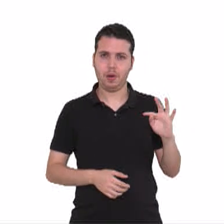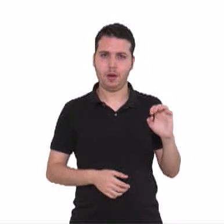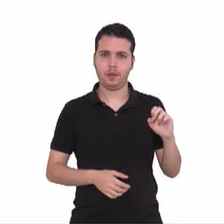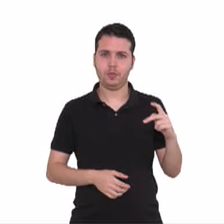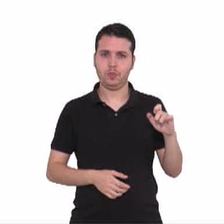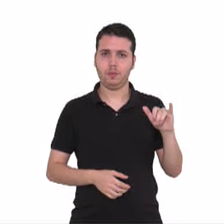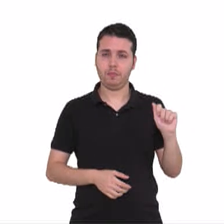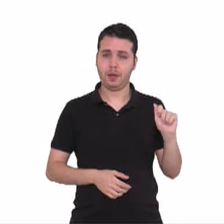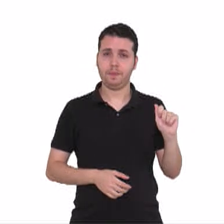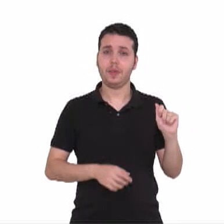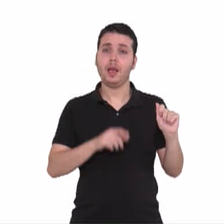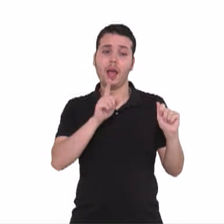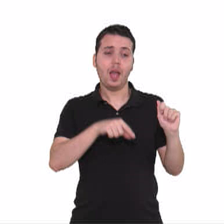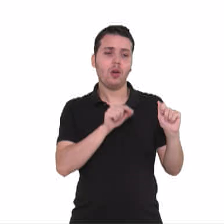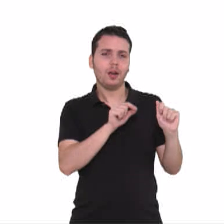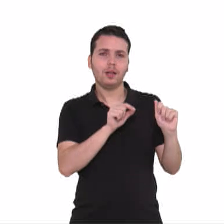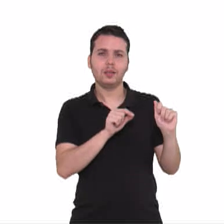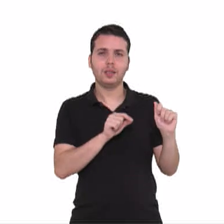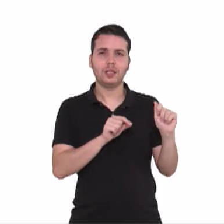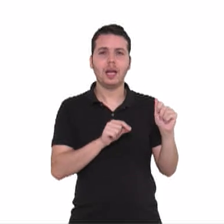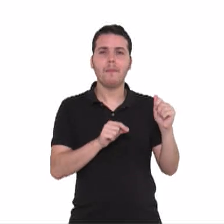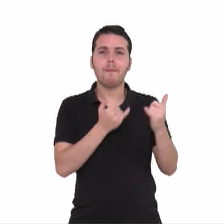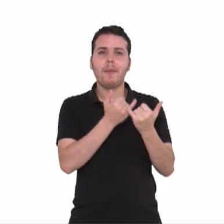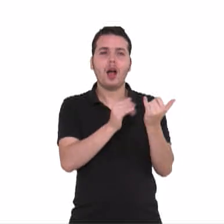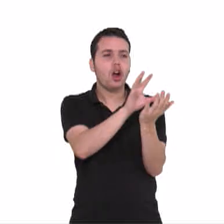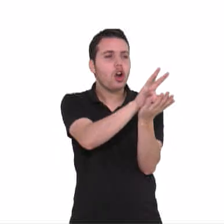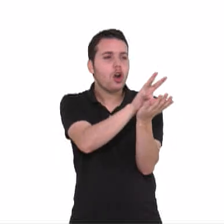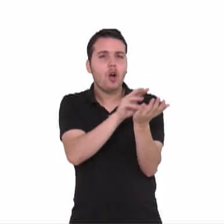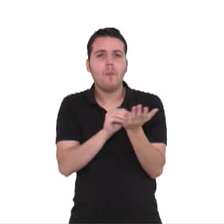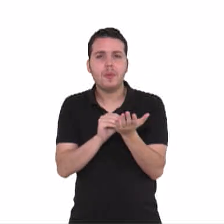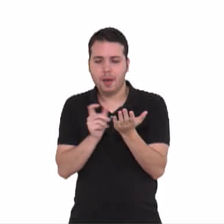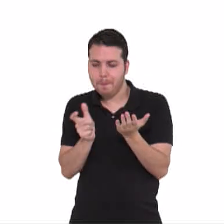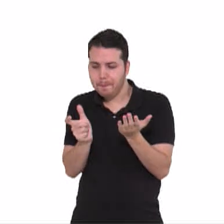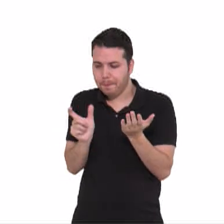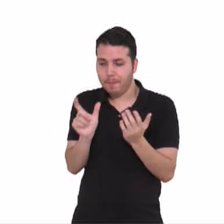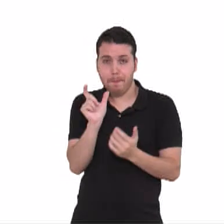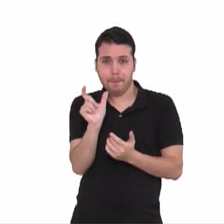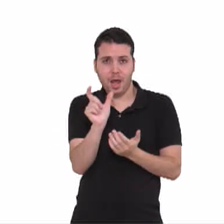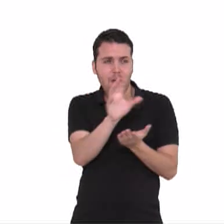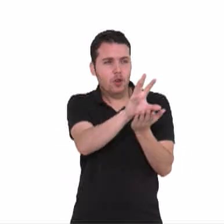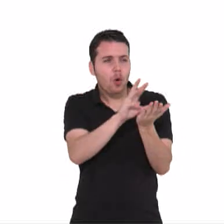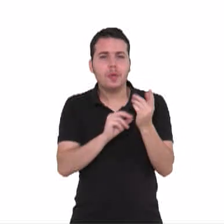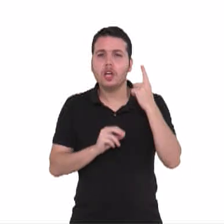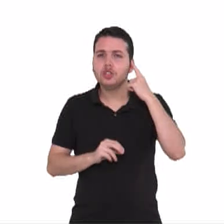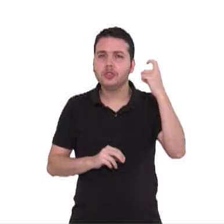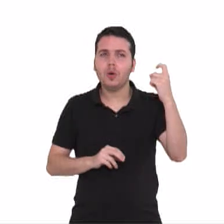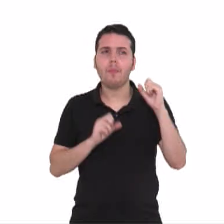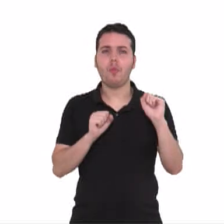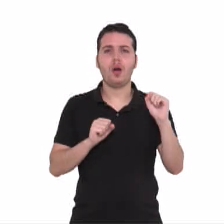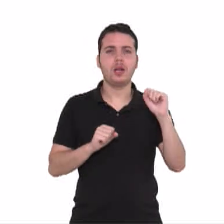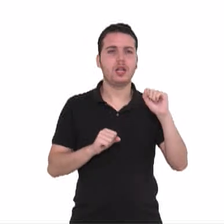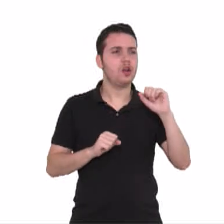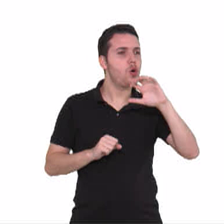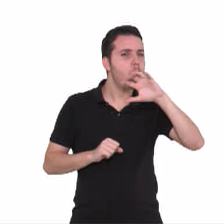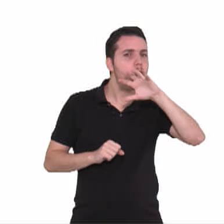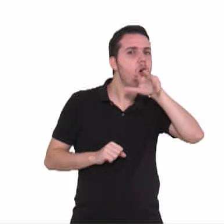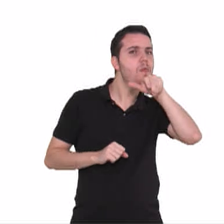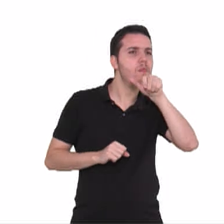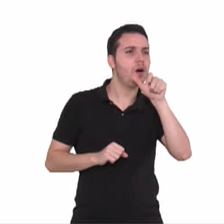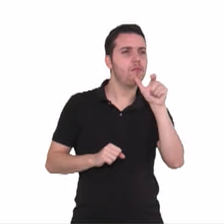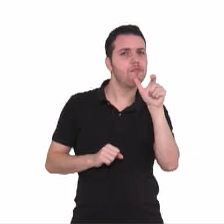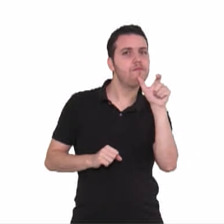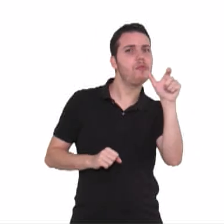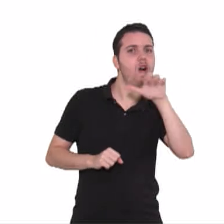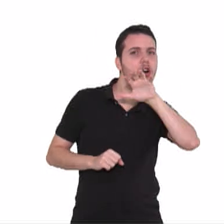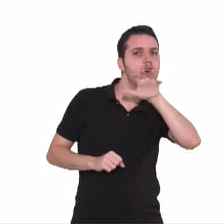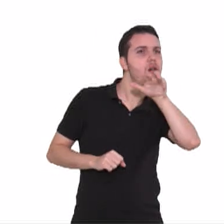falei para vocês, que imita sons, e eles podem ser ruídos de animais, toque de telefone, briga.